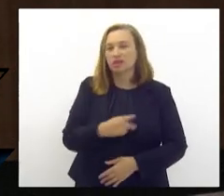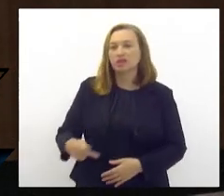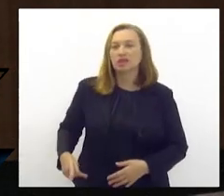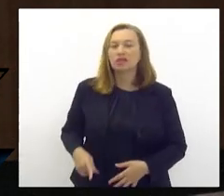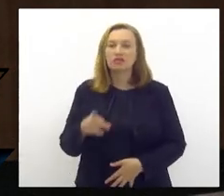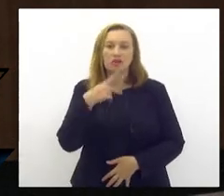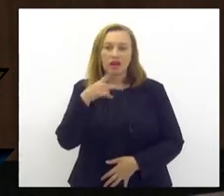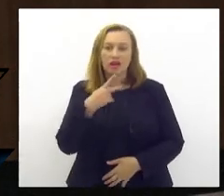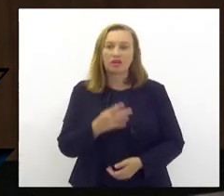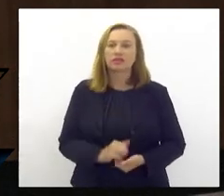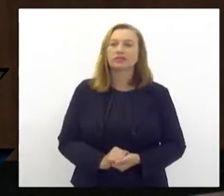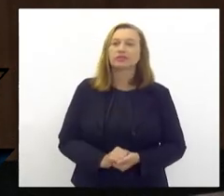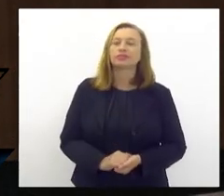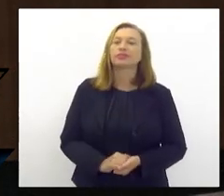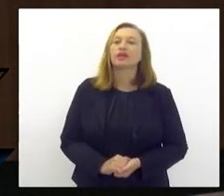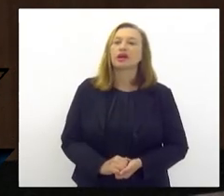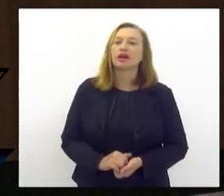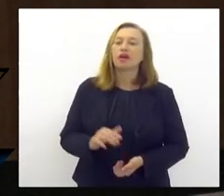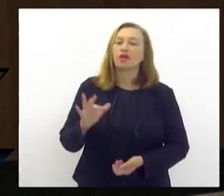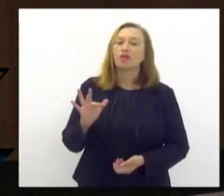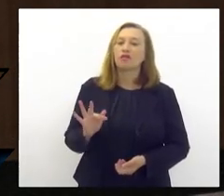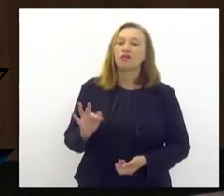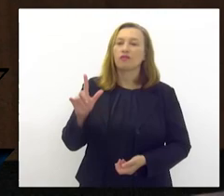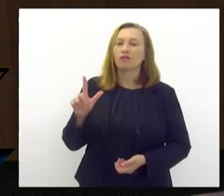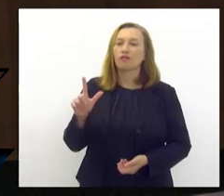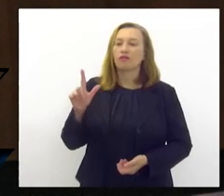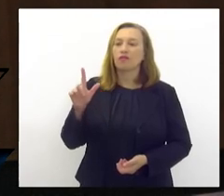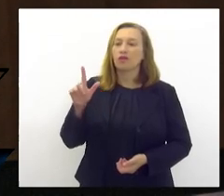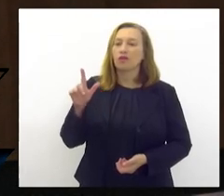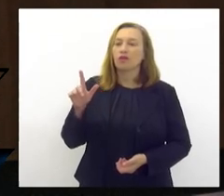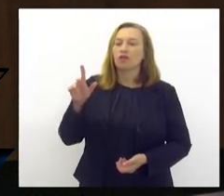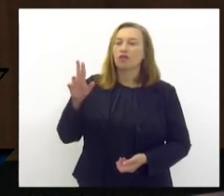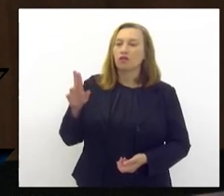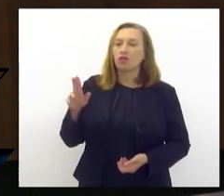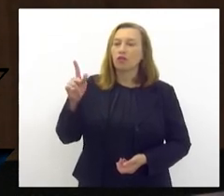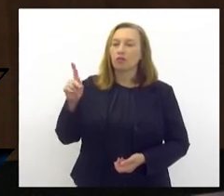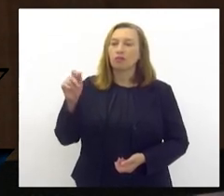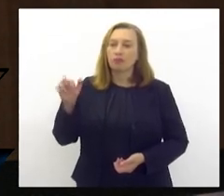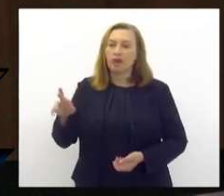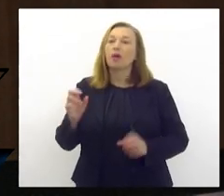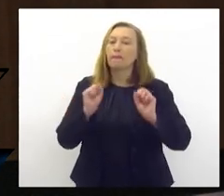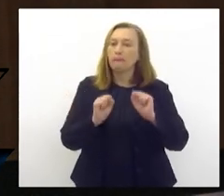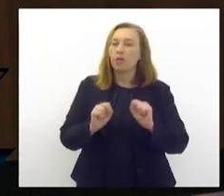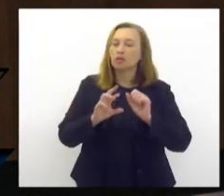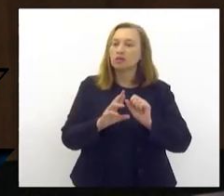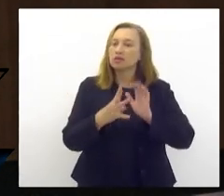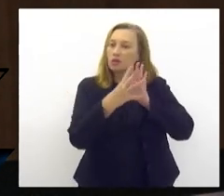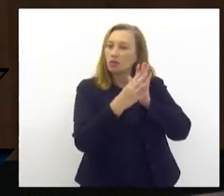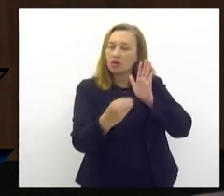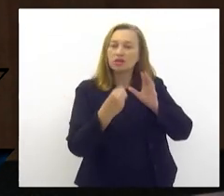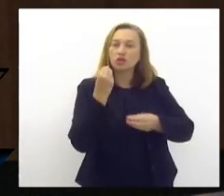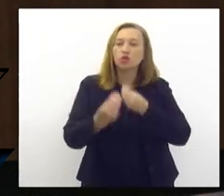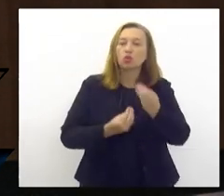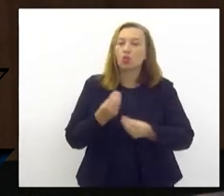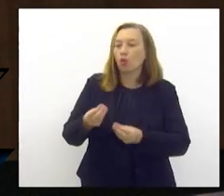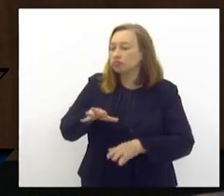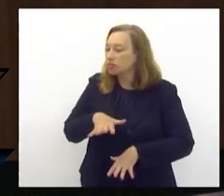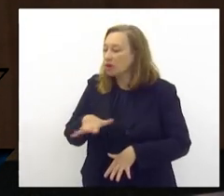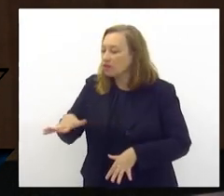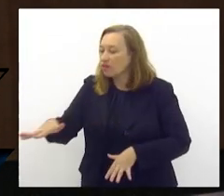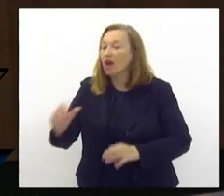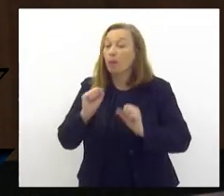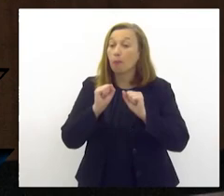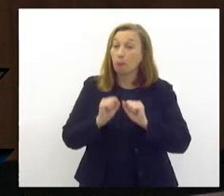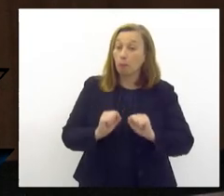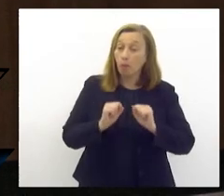ressaltar que a FLUP pode ser um exemplo de como as periferias